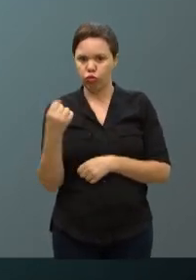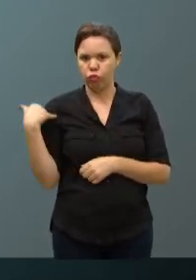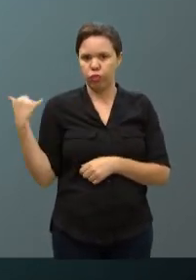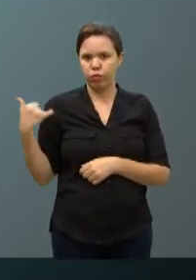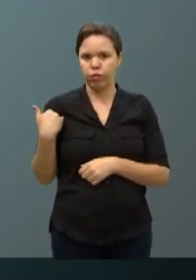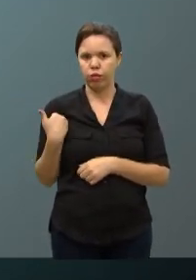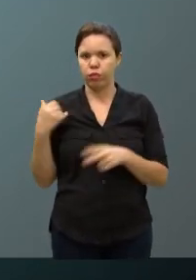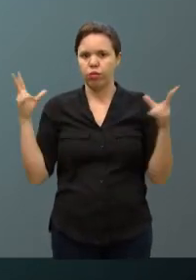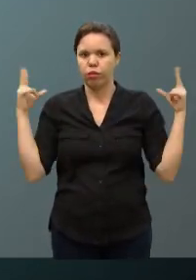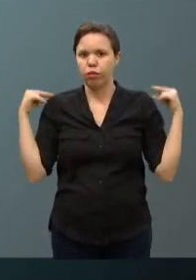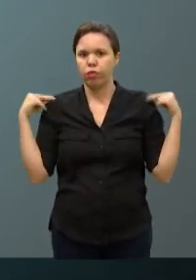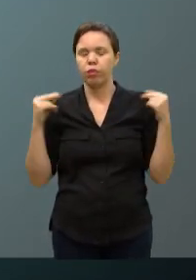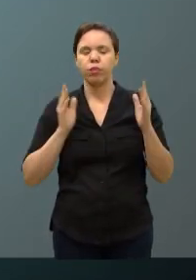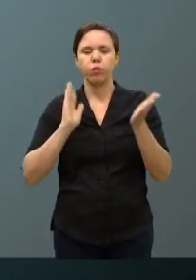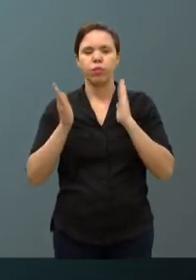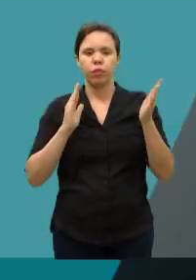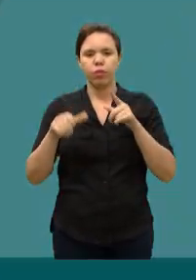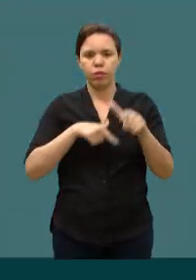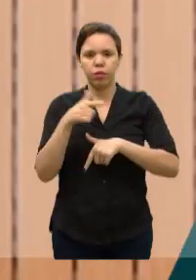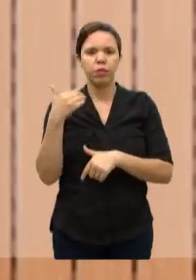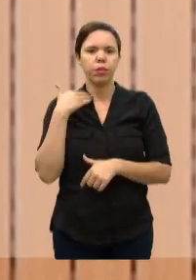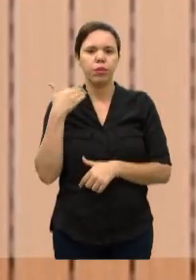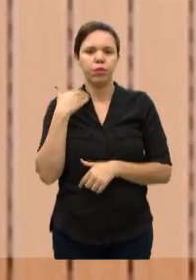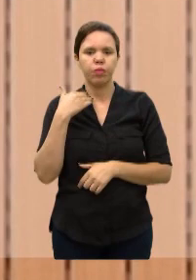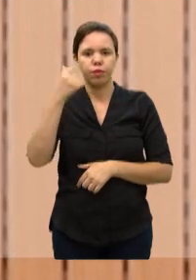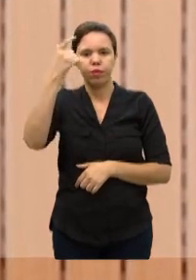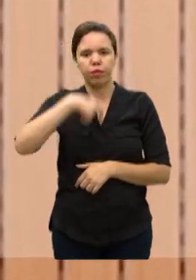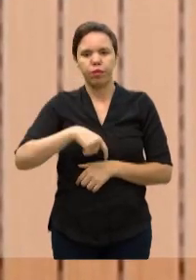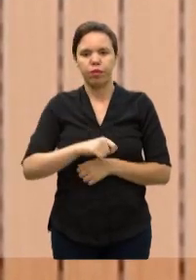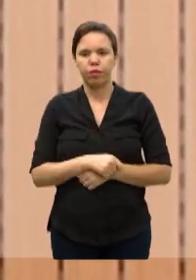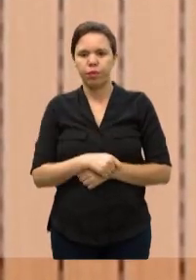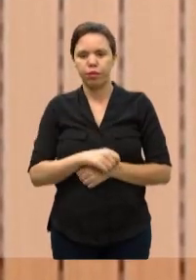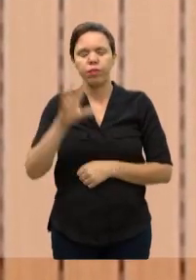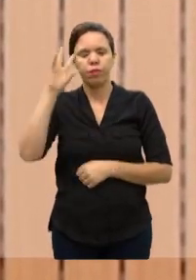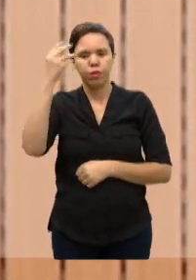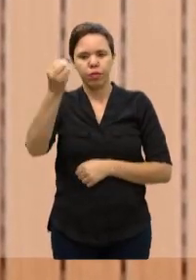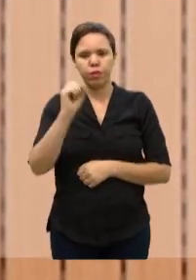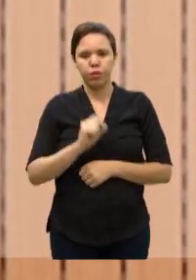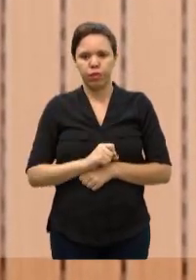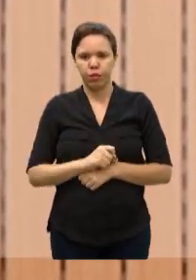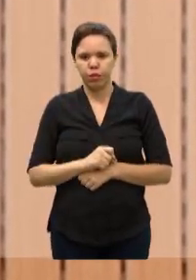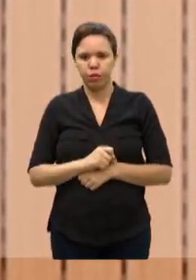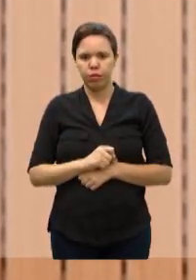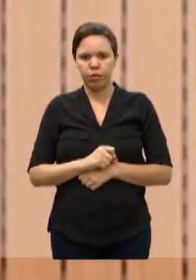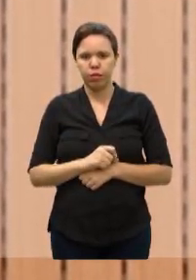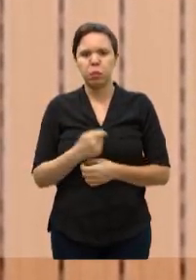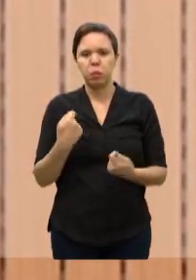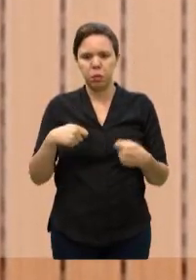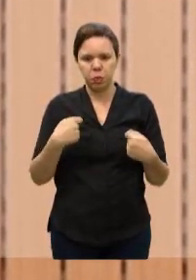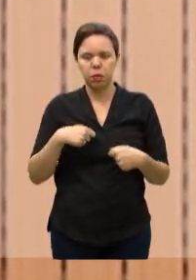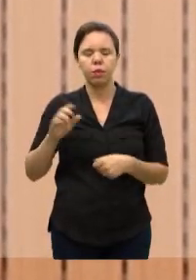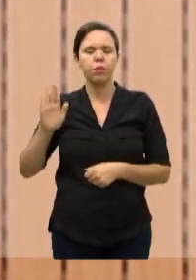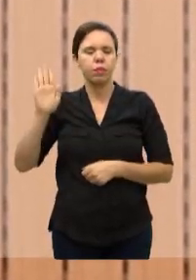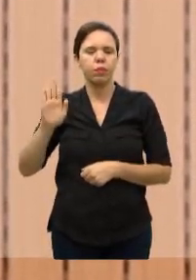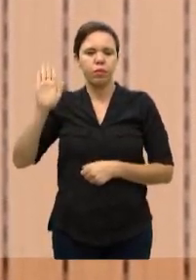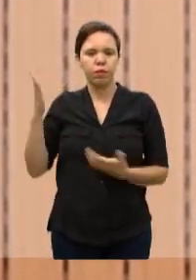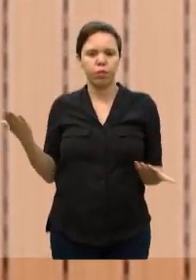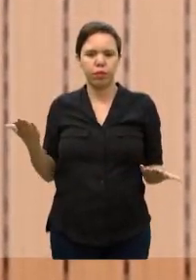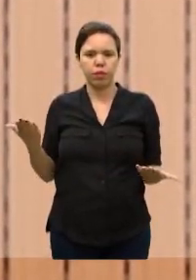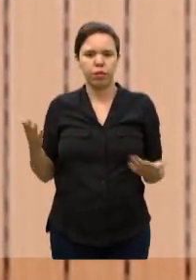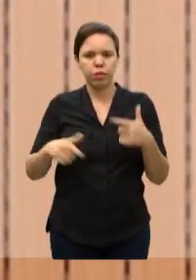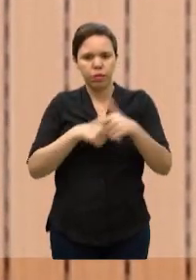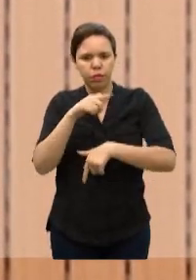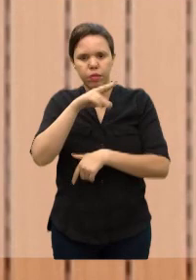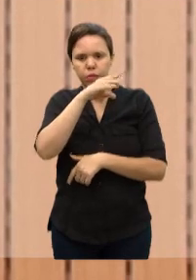foi motorista de caminhão e bancário. Eu entendi que eu deveria me candidatar a um cargo